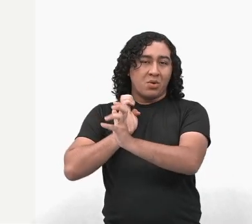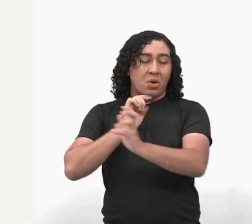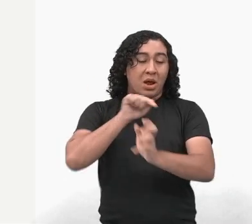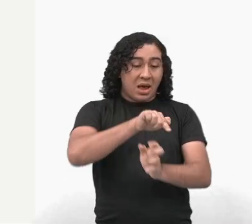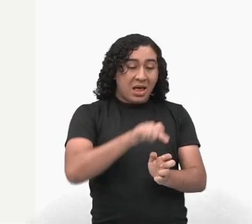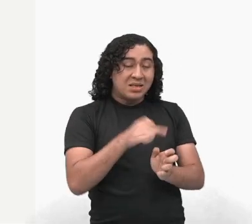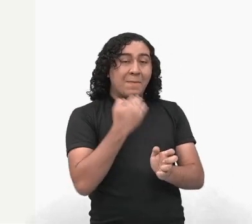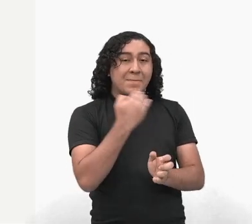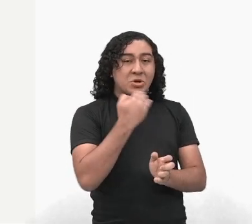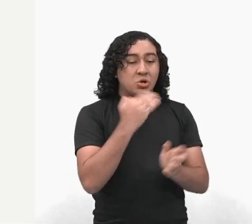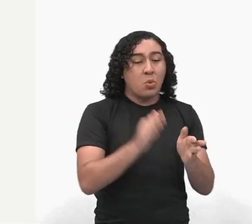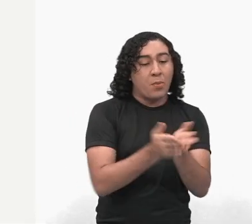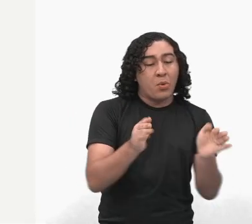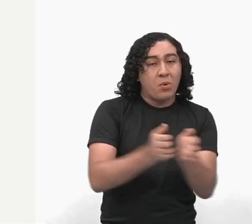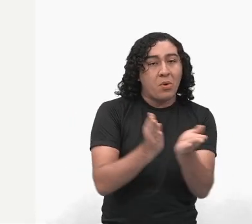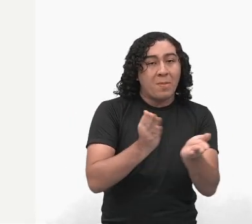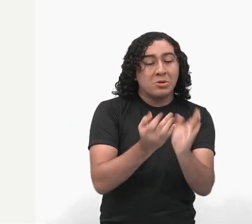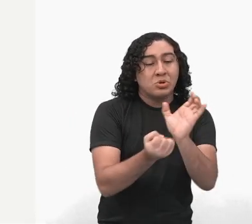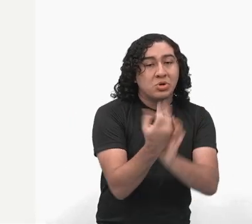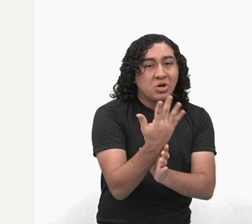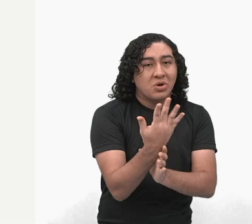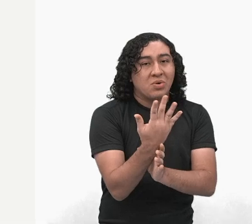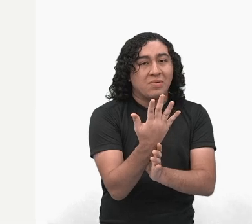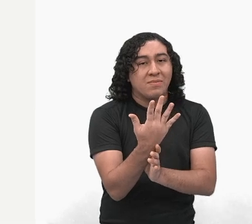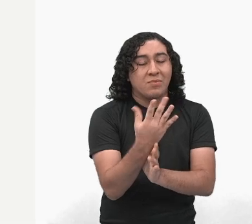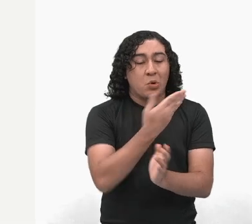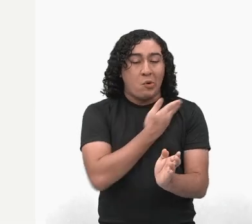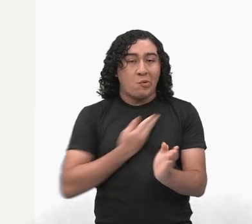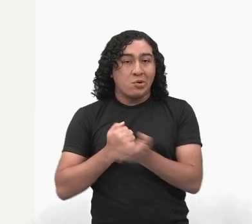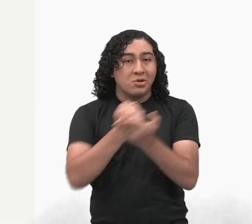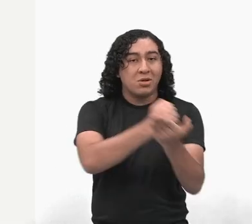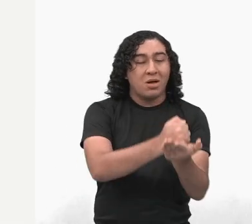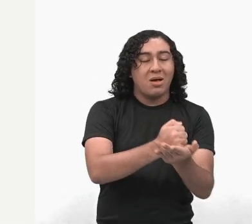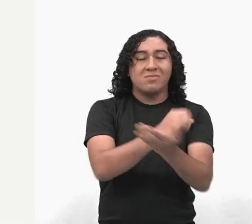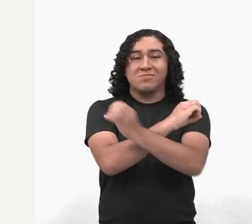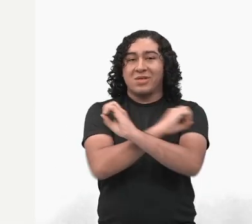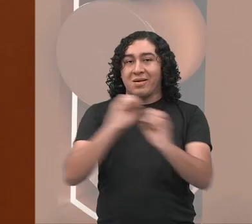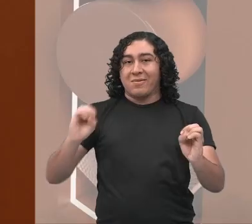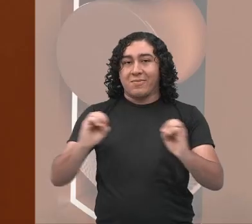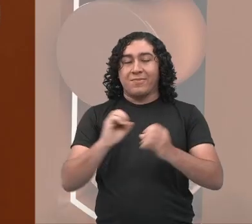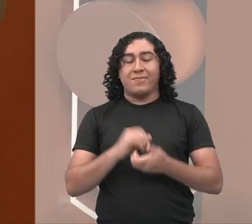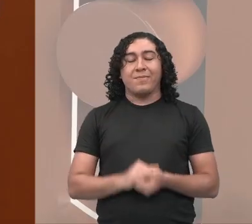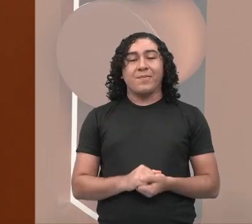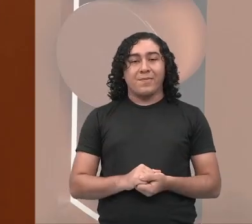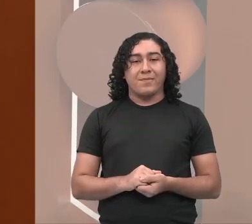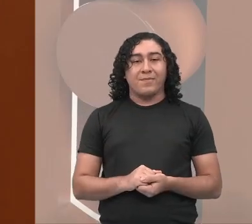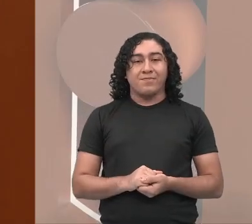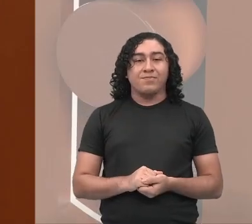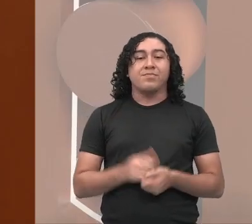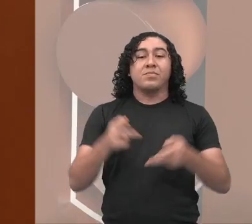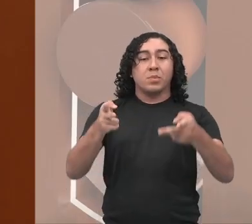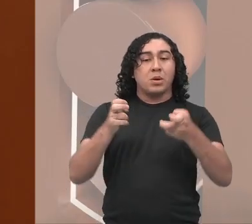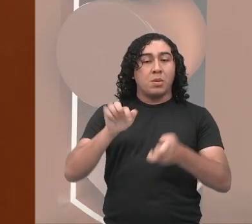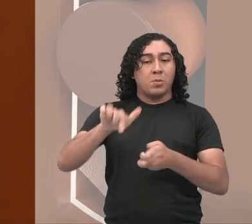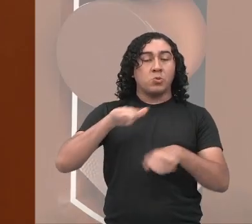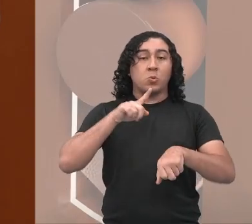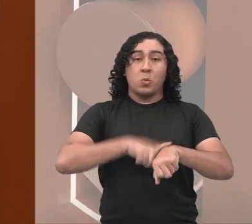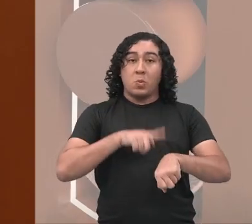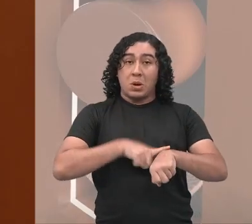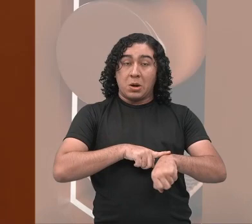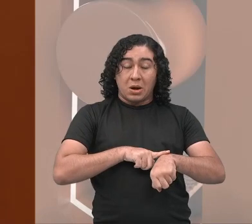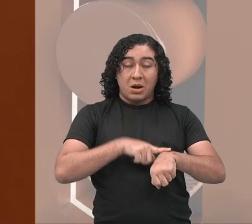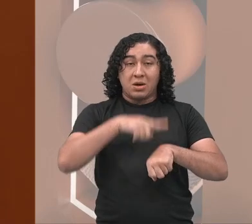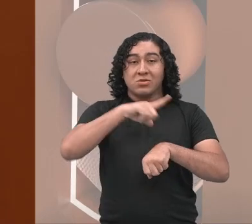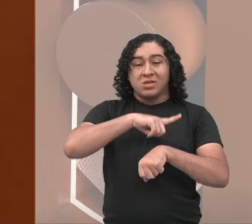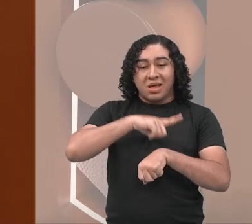esse pedido, obviamente, não foi atendido. A gente está vendo que nesse momento de